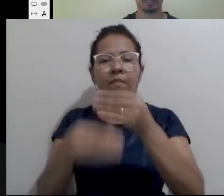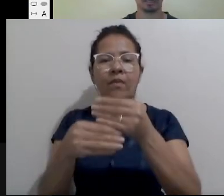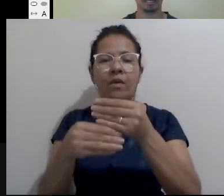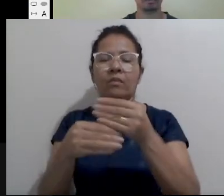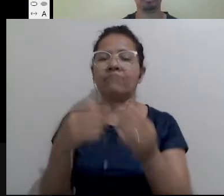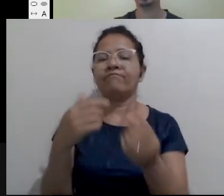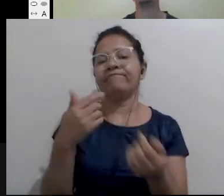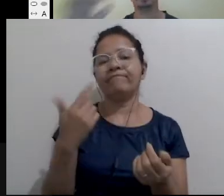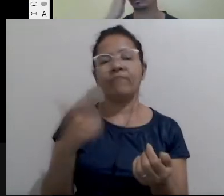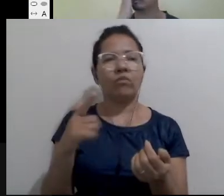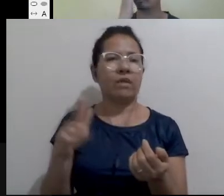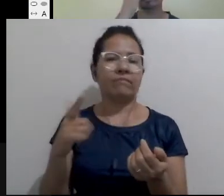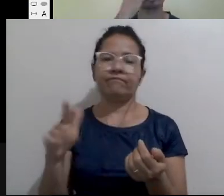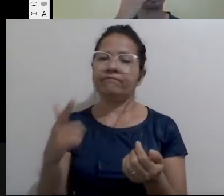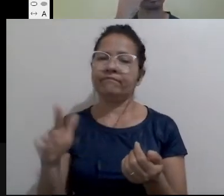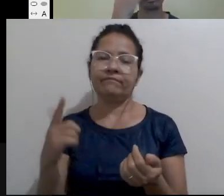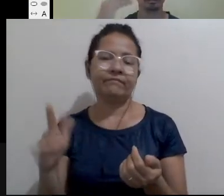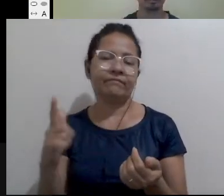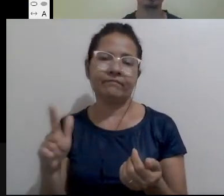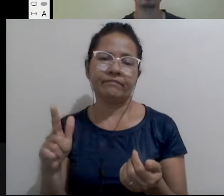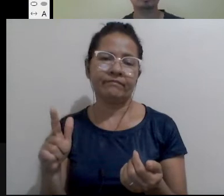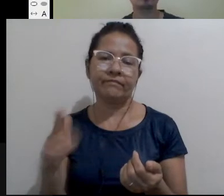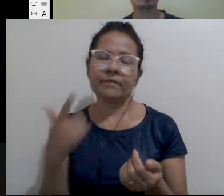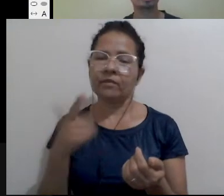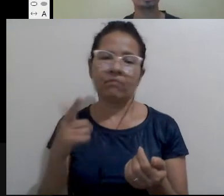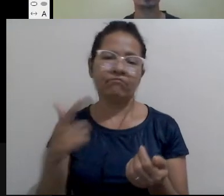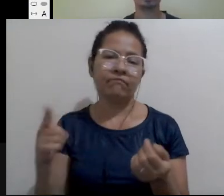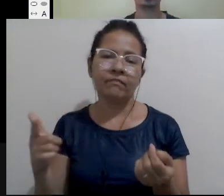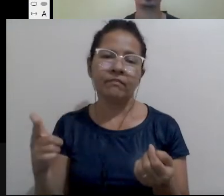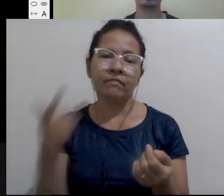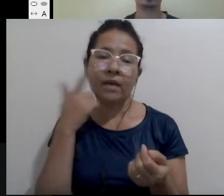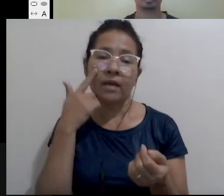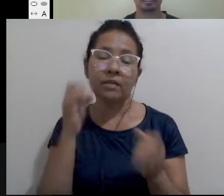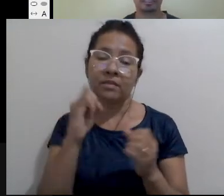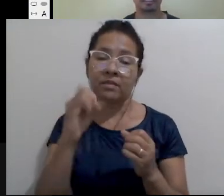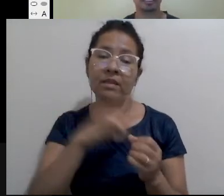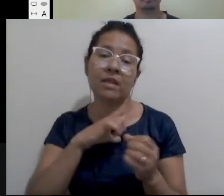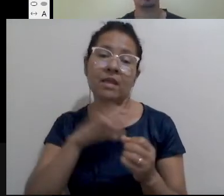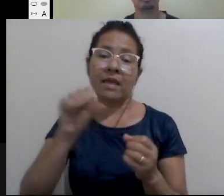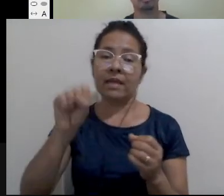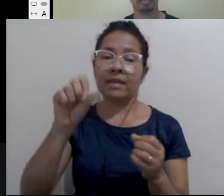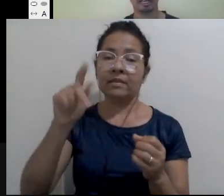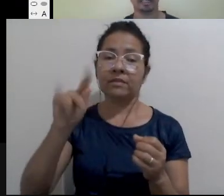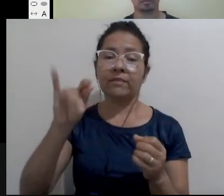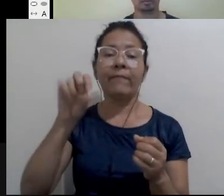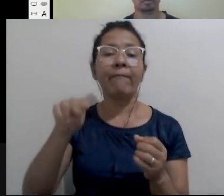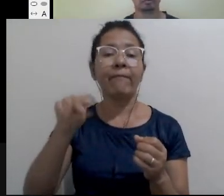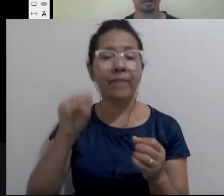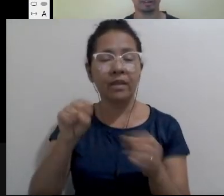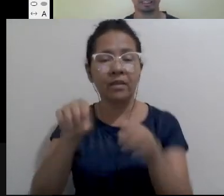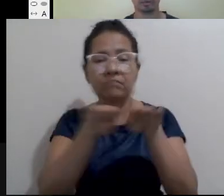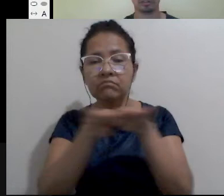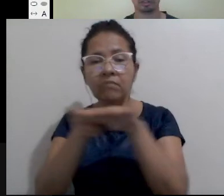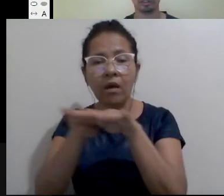aqui? Não tem, tá bom? Então, mesmo quando a gente tem esses spins que não estão emparelhados, como